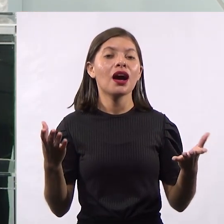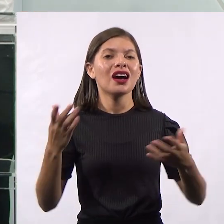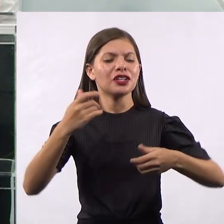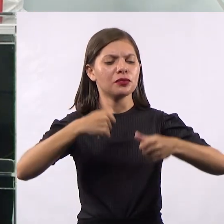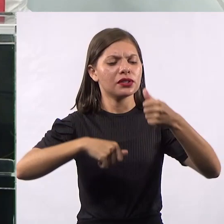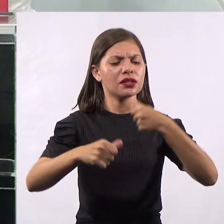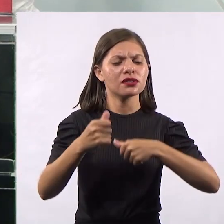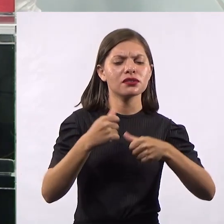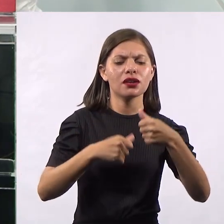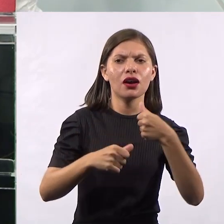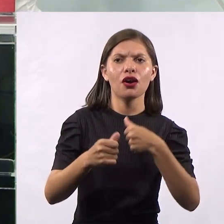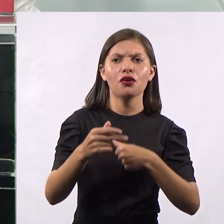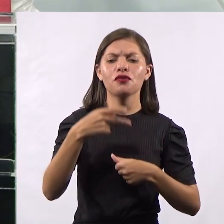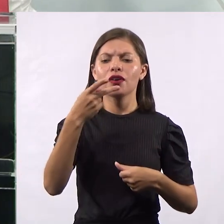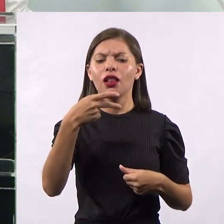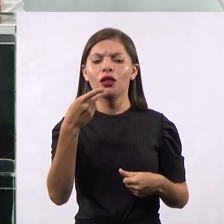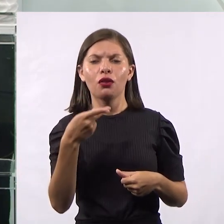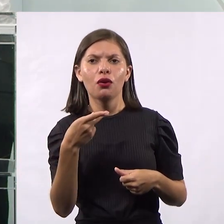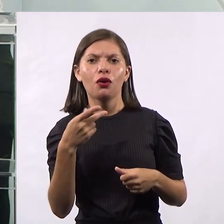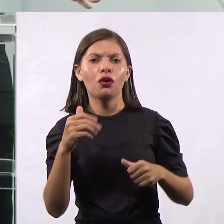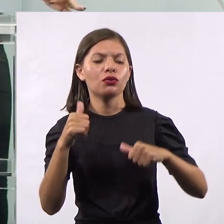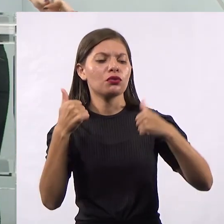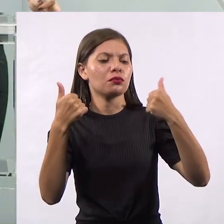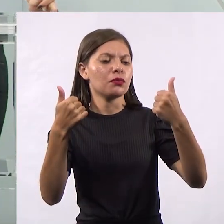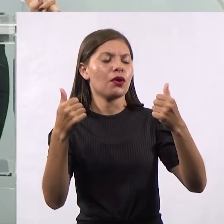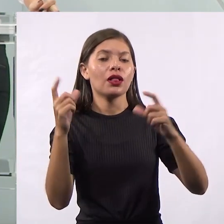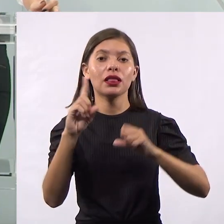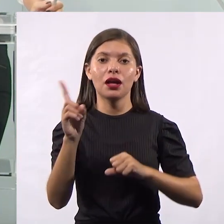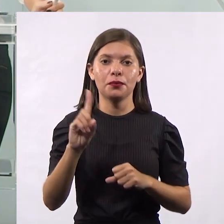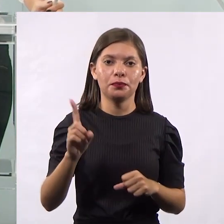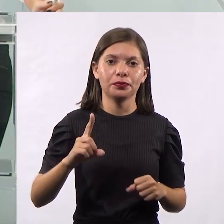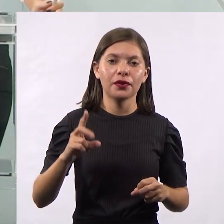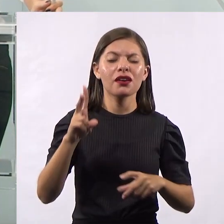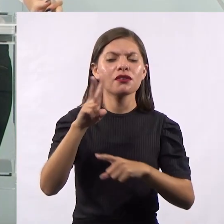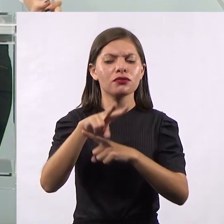assim, a administração delegou, tá de boa, tá suave. Não,